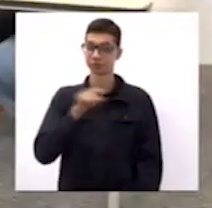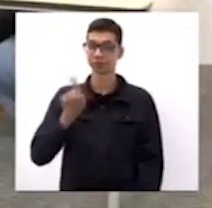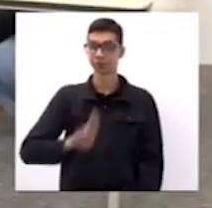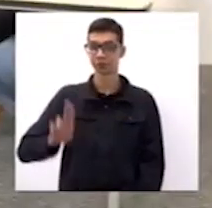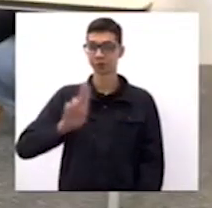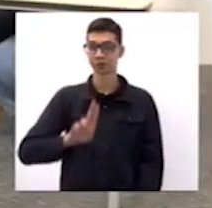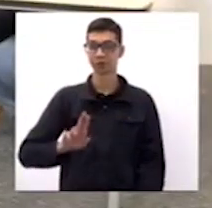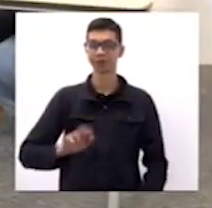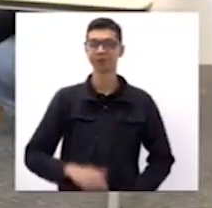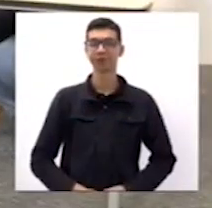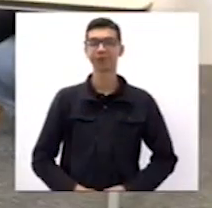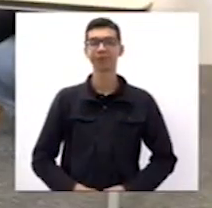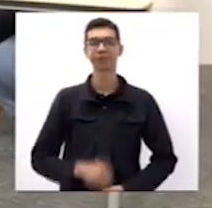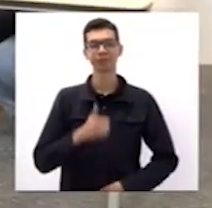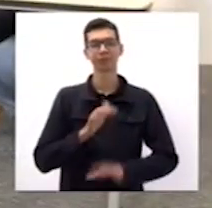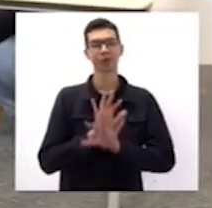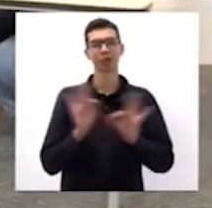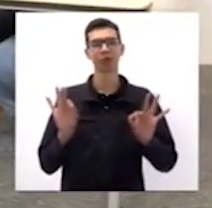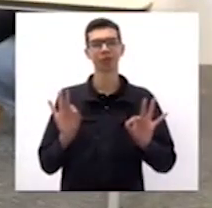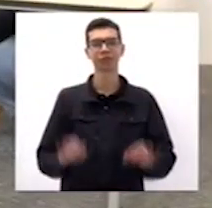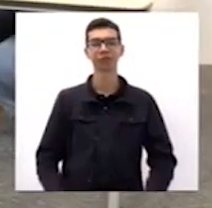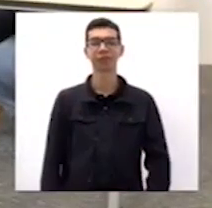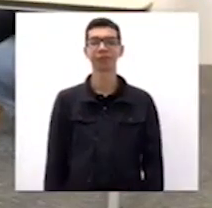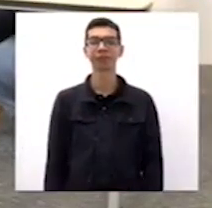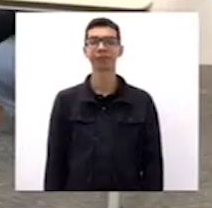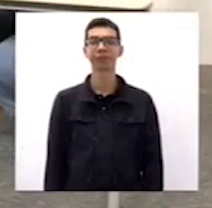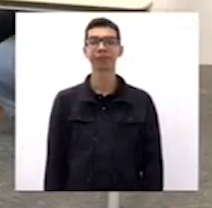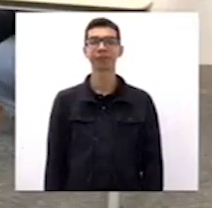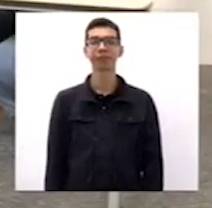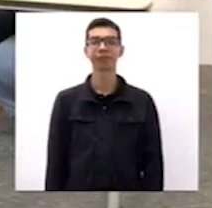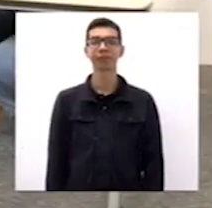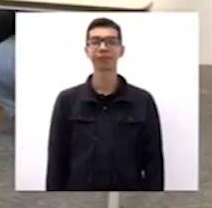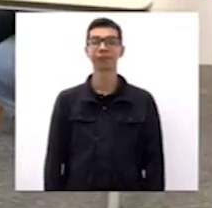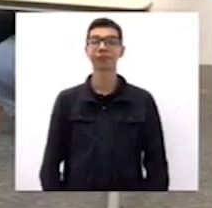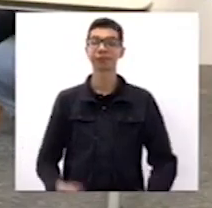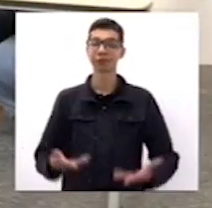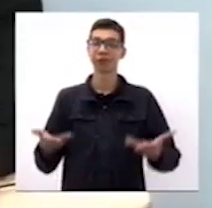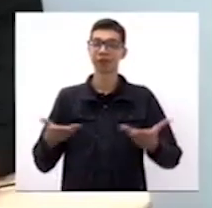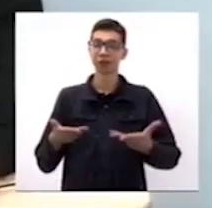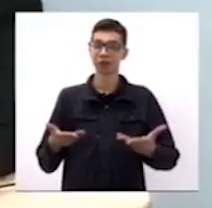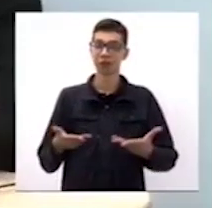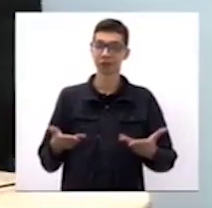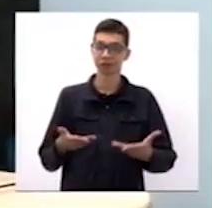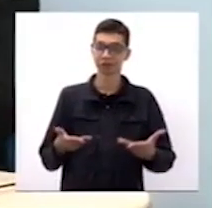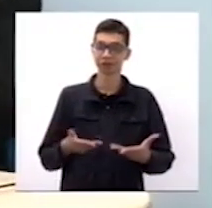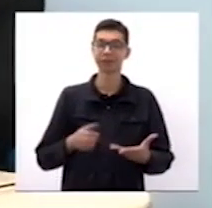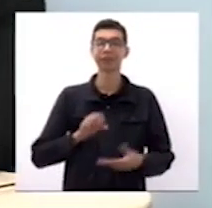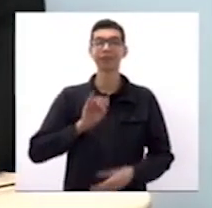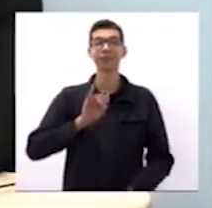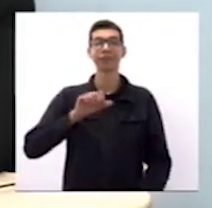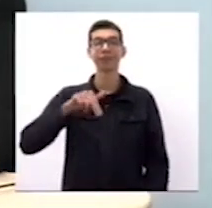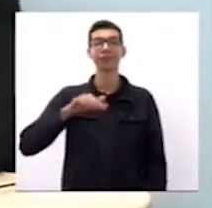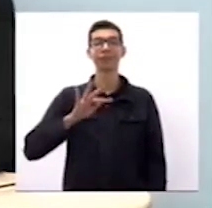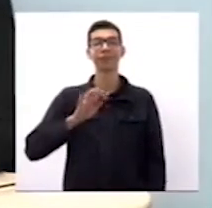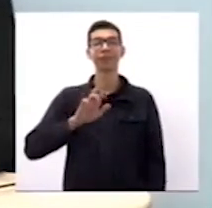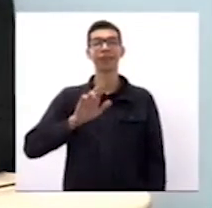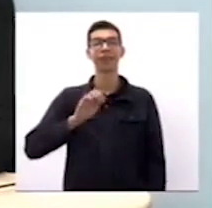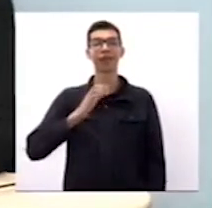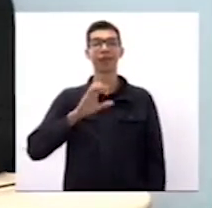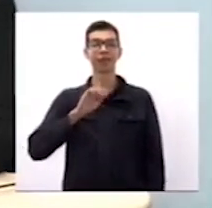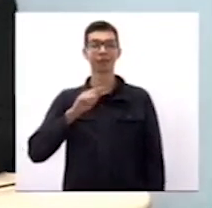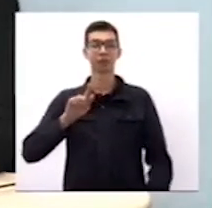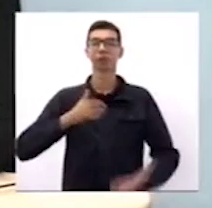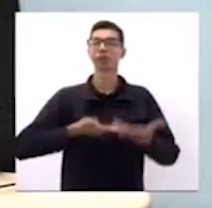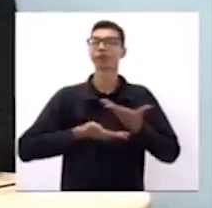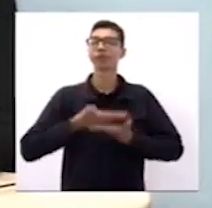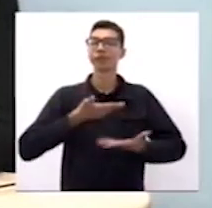Ótimo. Então, qual é a próxima? A próxima vai ser... a interação, né? A interação, aonde você, professor, vai nos ajudar